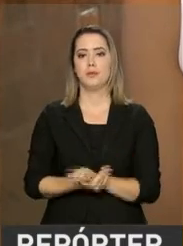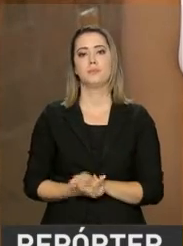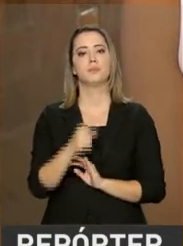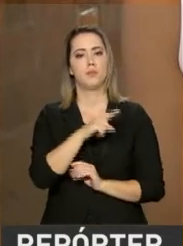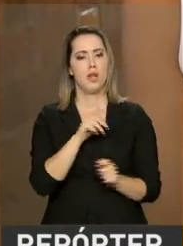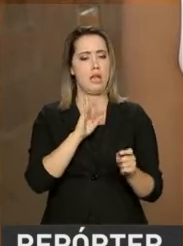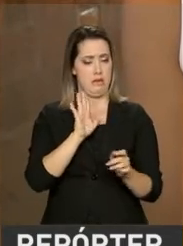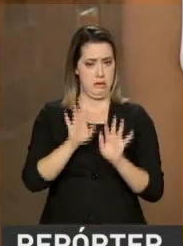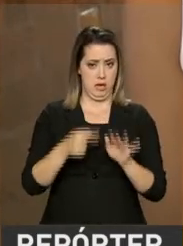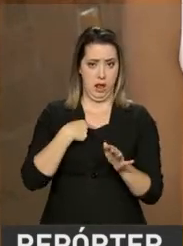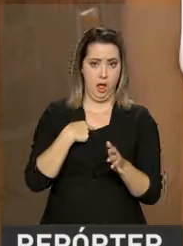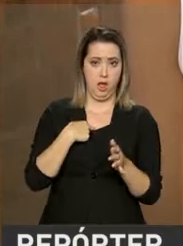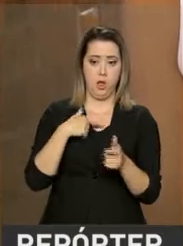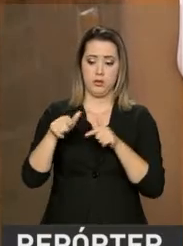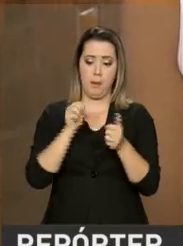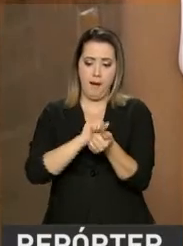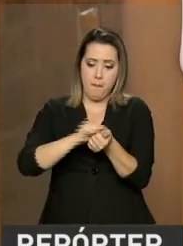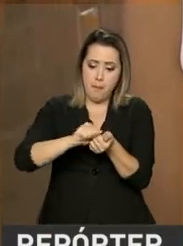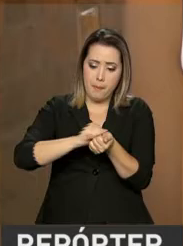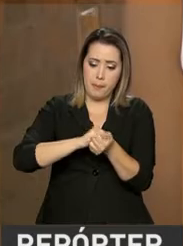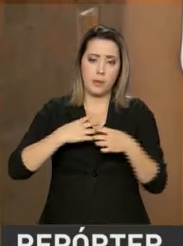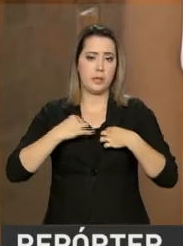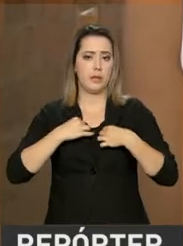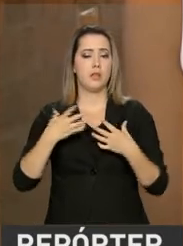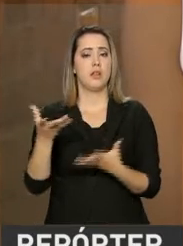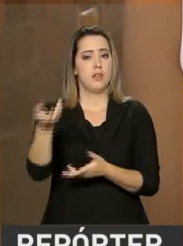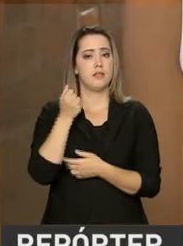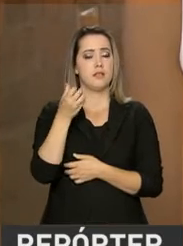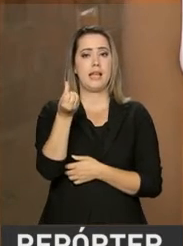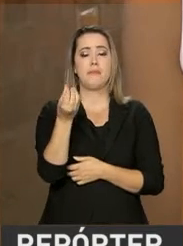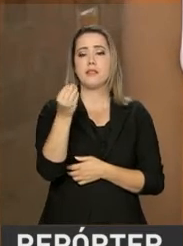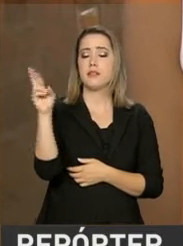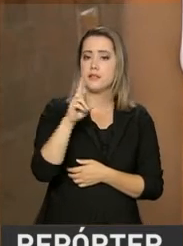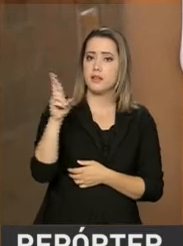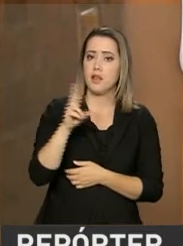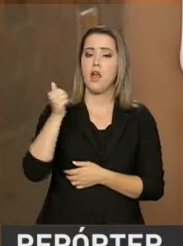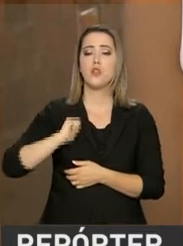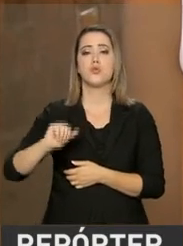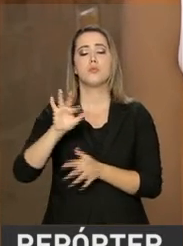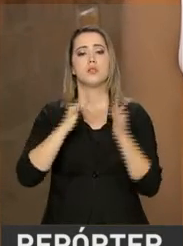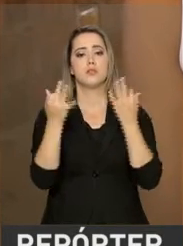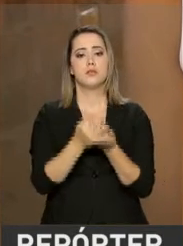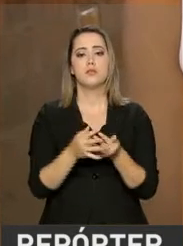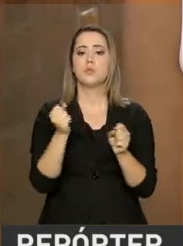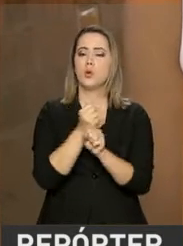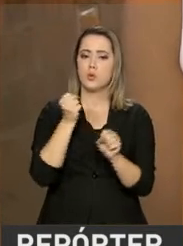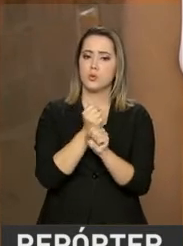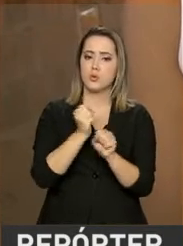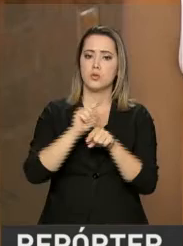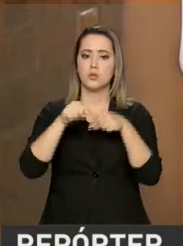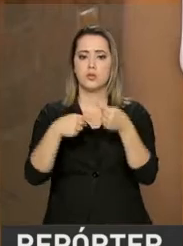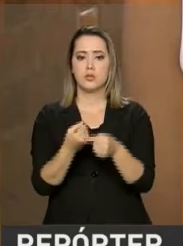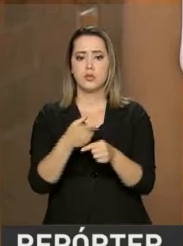faxinas rodrigo essas coisas eu recebia 60 reais e bolsa família e montando um pouquinho aqui um pouquinho além depois peguei na